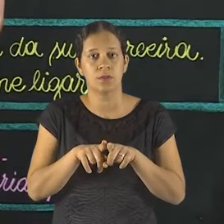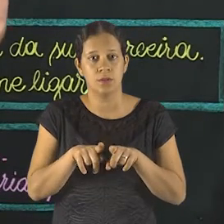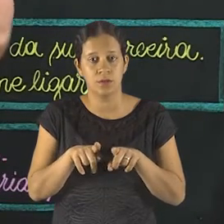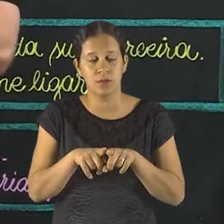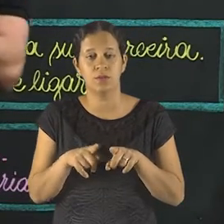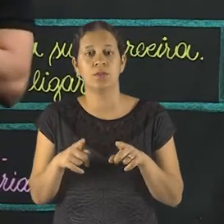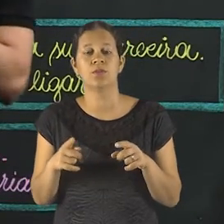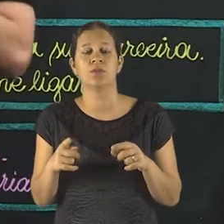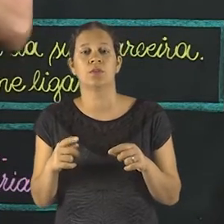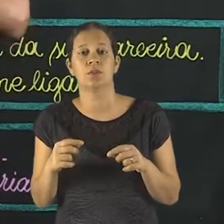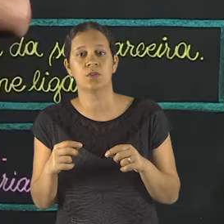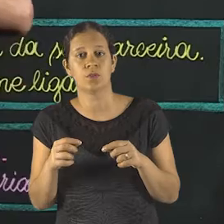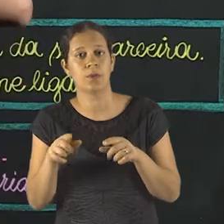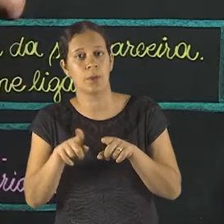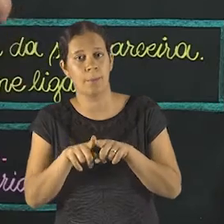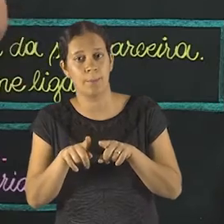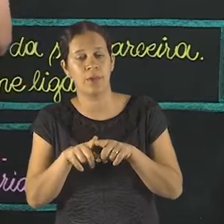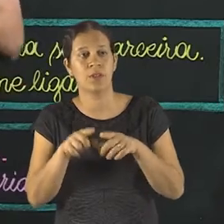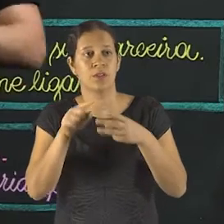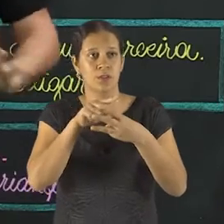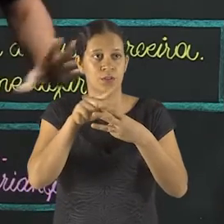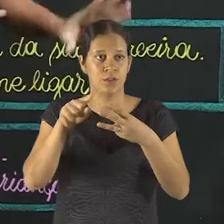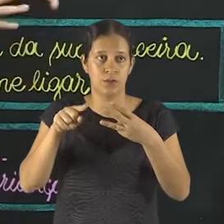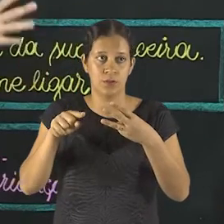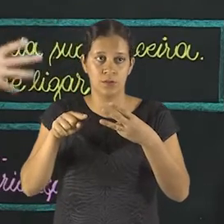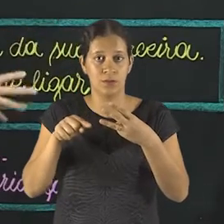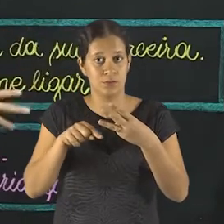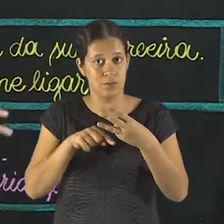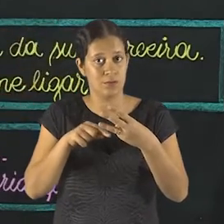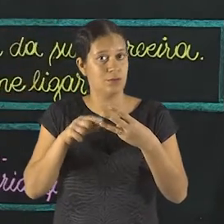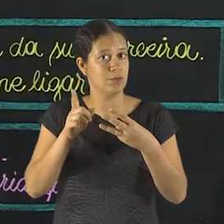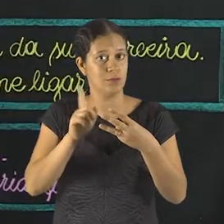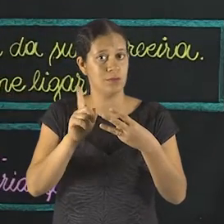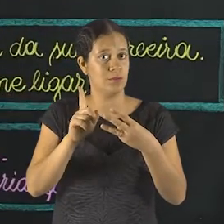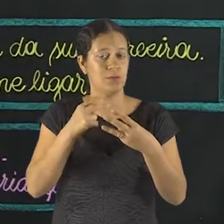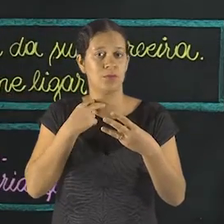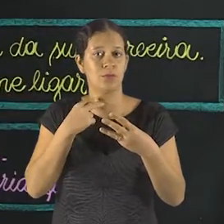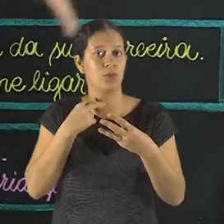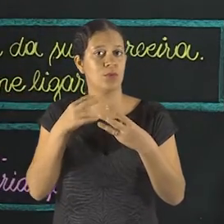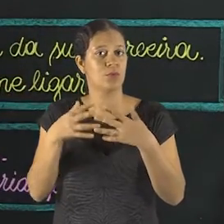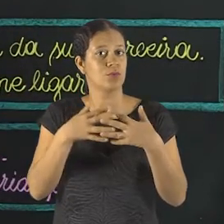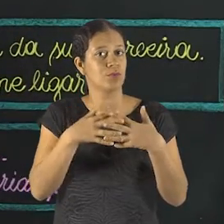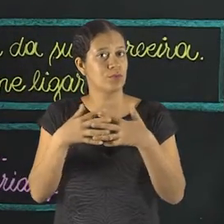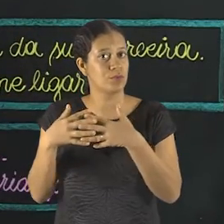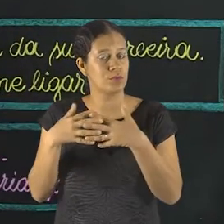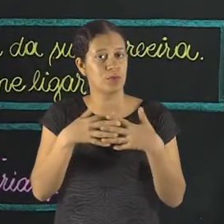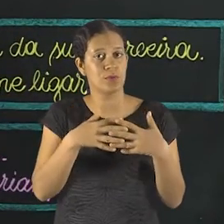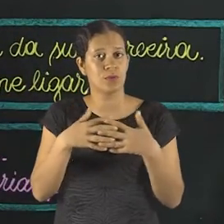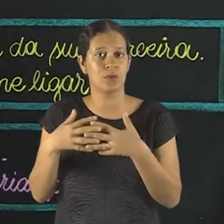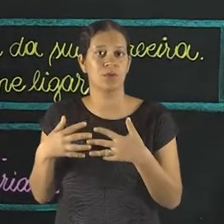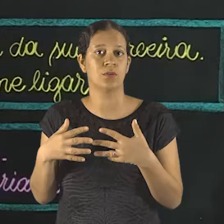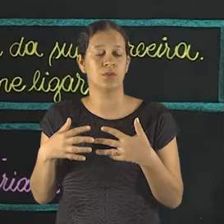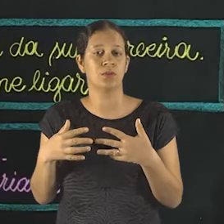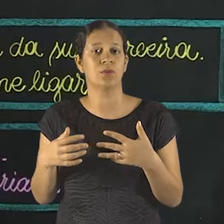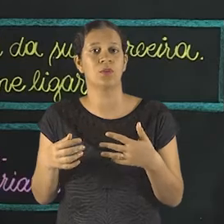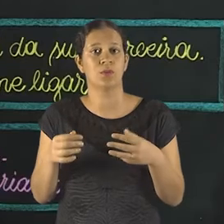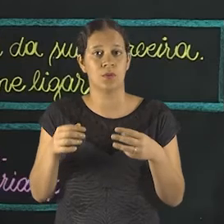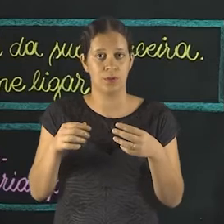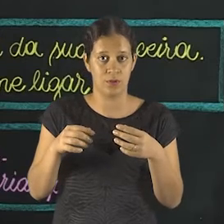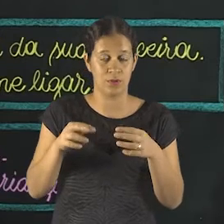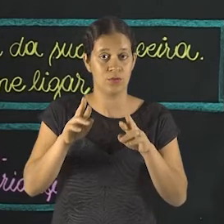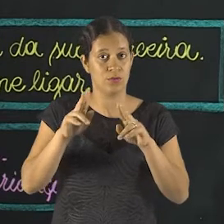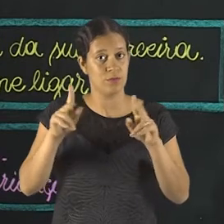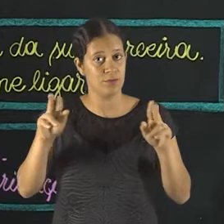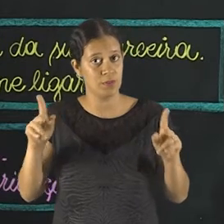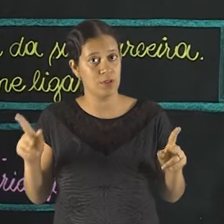indicativo, subjuntivo, imperativo, lembra disso. Não confundir com as formas nominais. Os modos verbais são